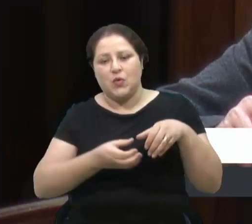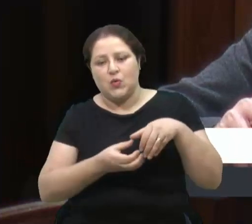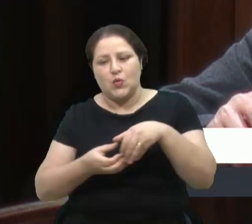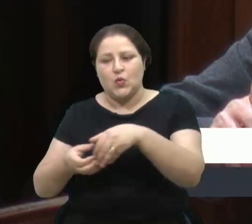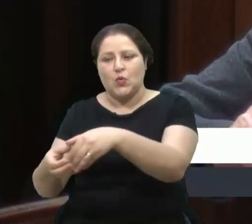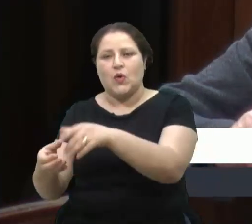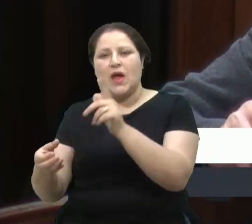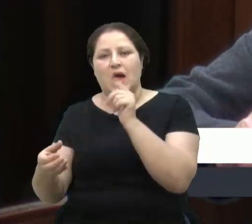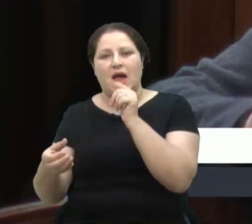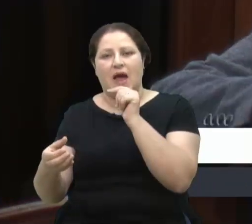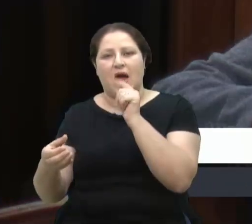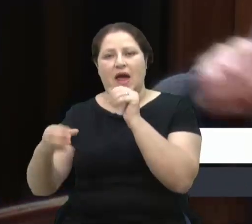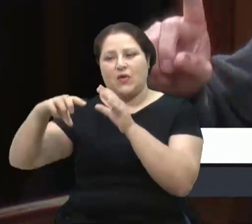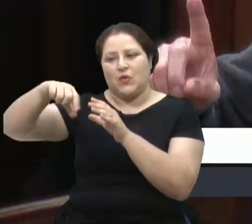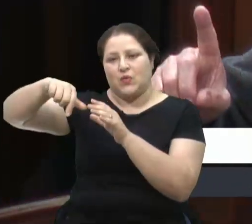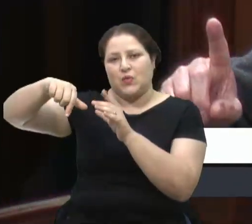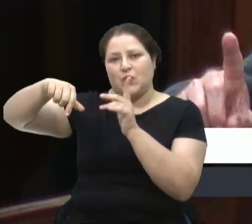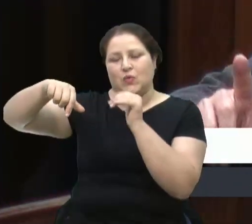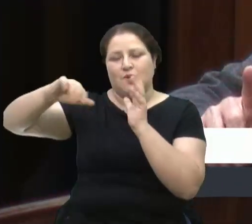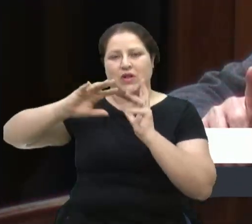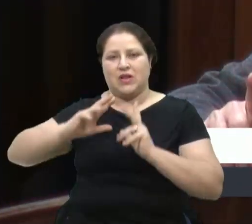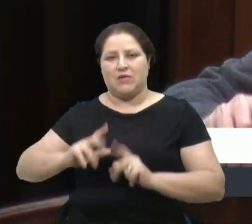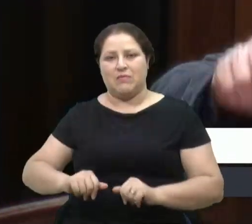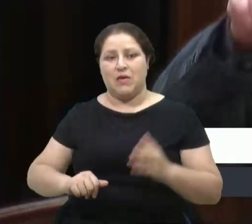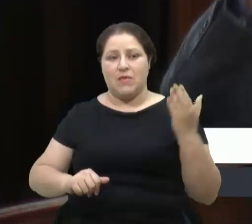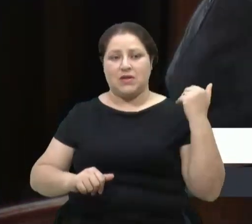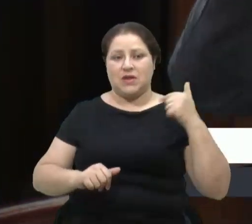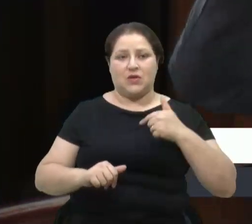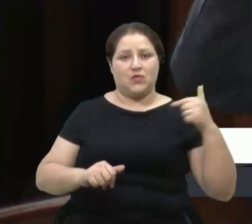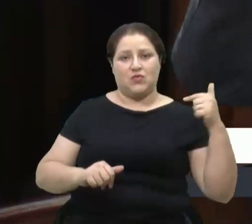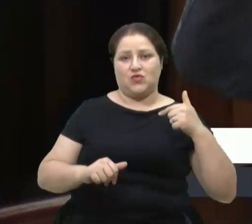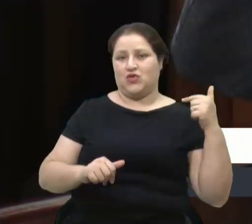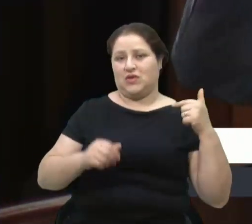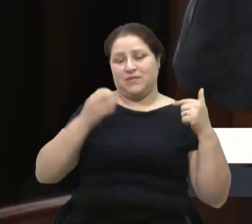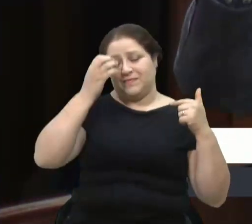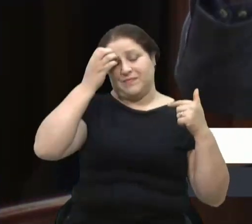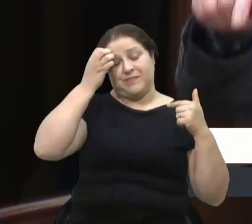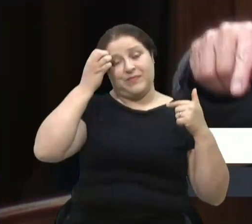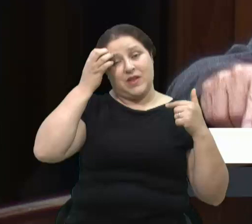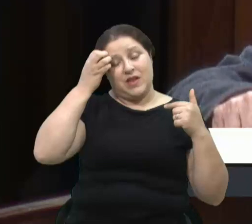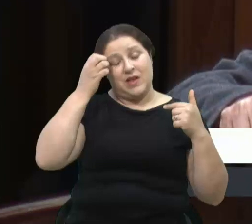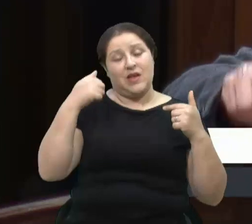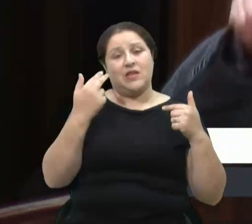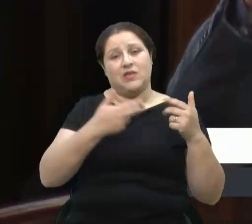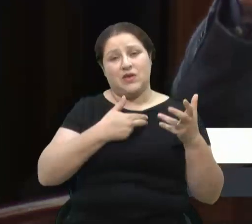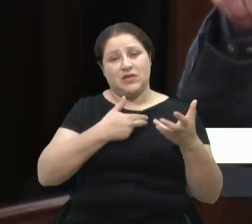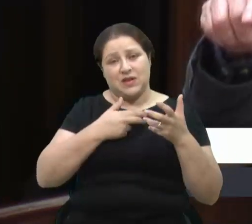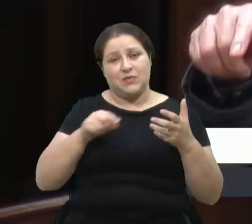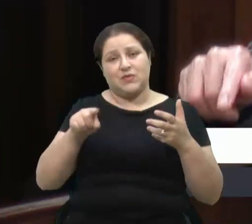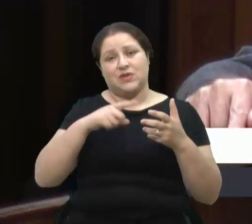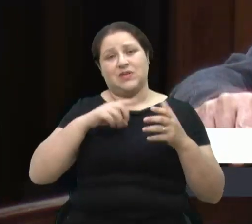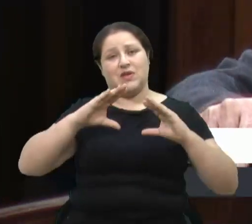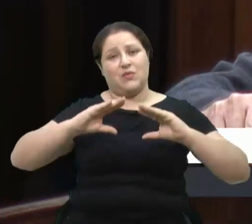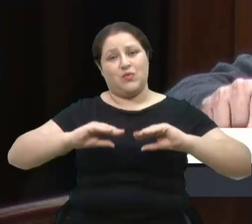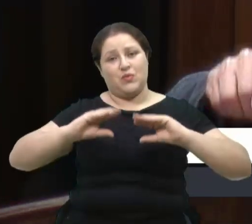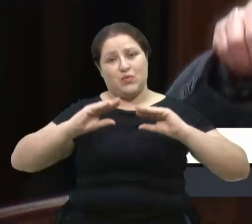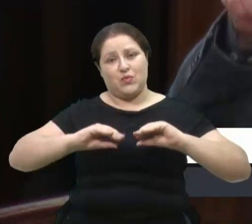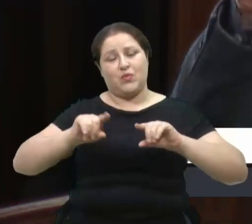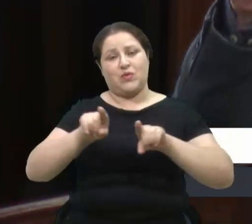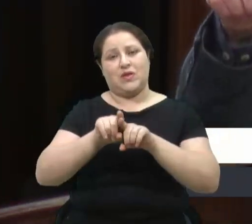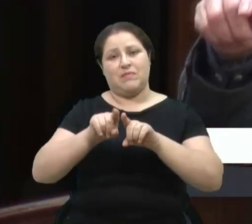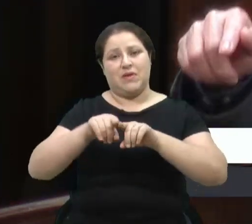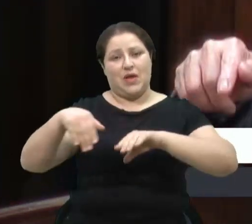se fez nada parecido em toda a história de Caxias porque nós queremos que vocês tenham o conforto a pavimentação